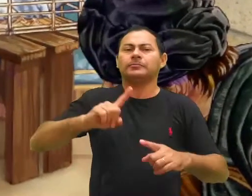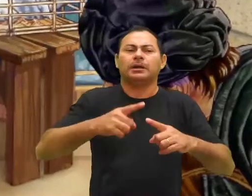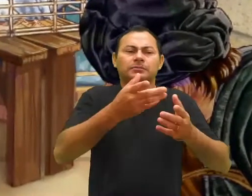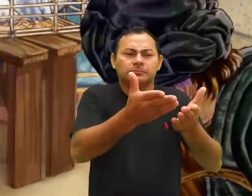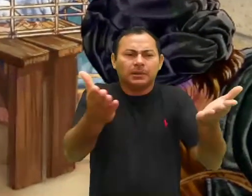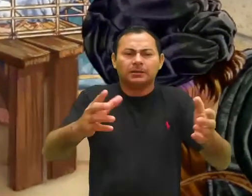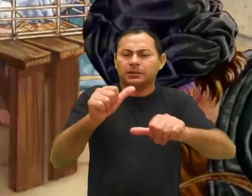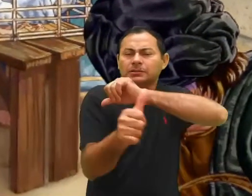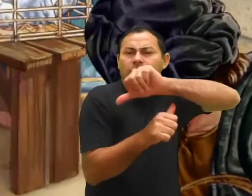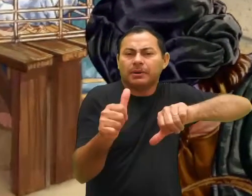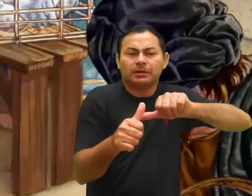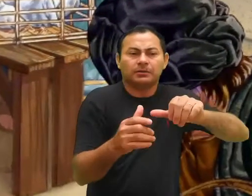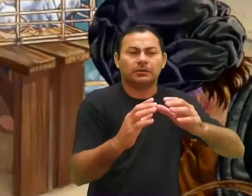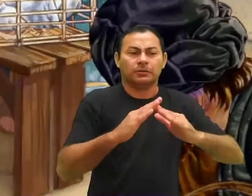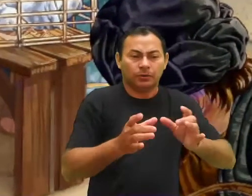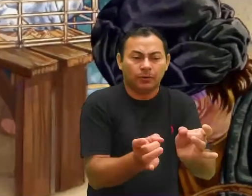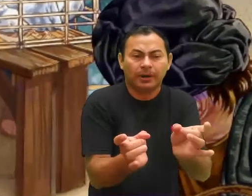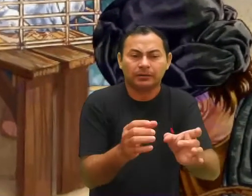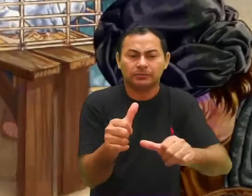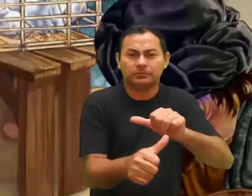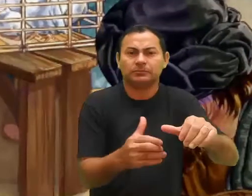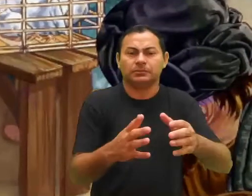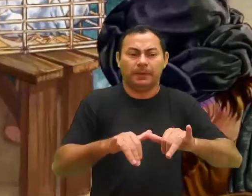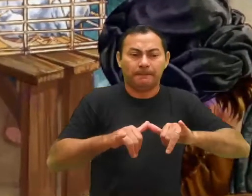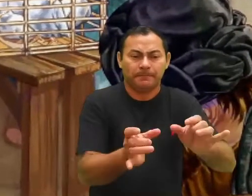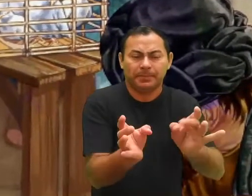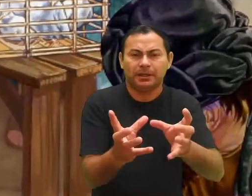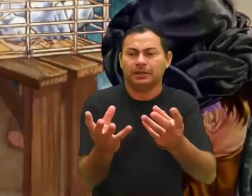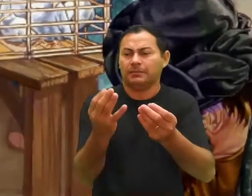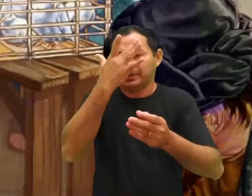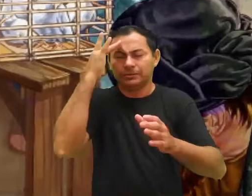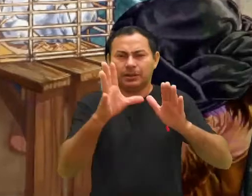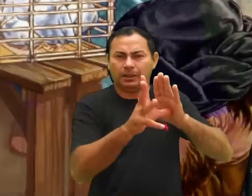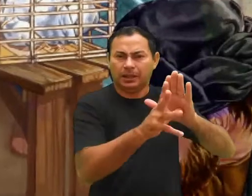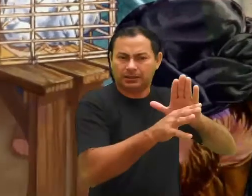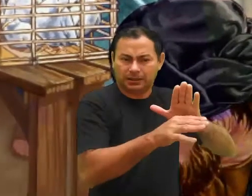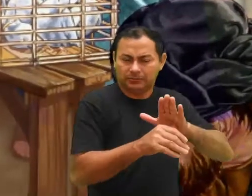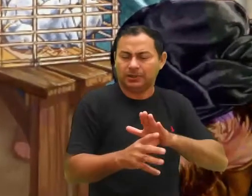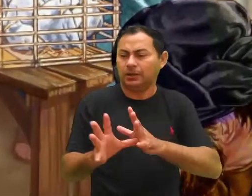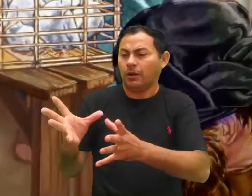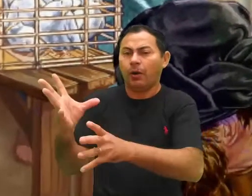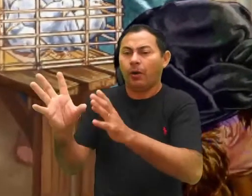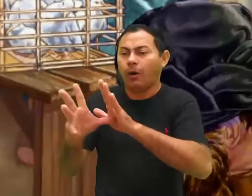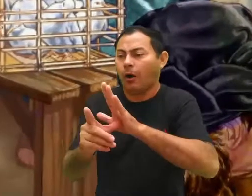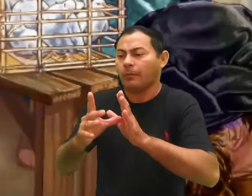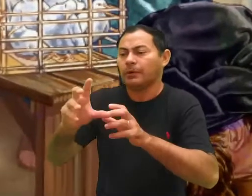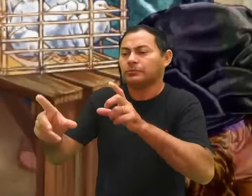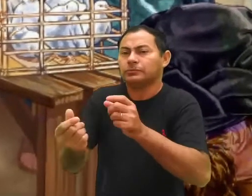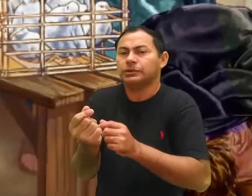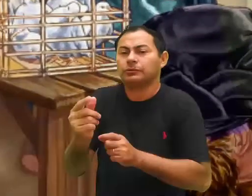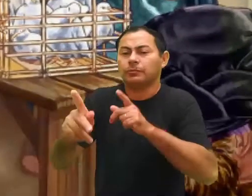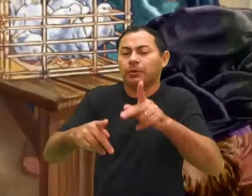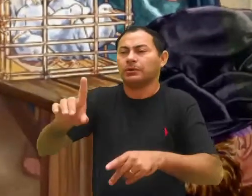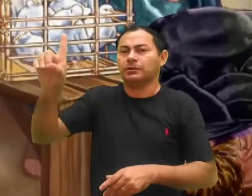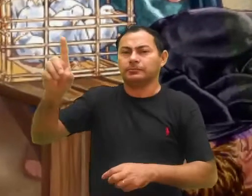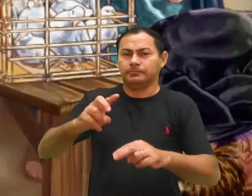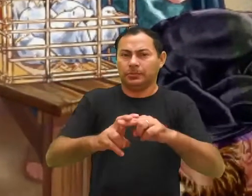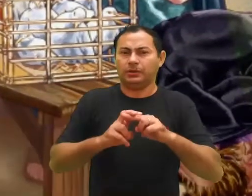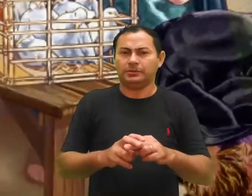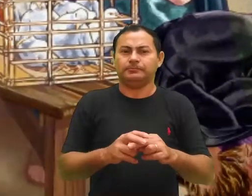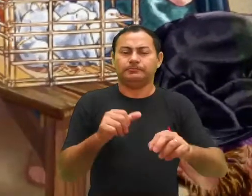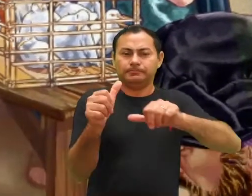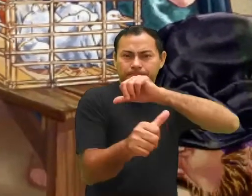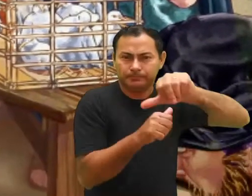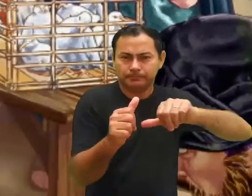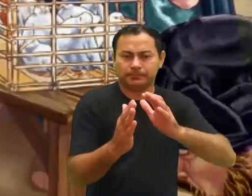meu Pai, mas em que vocês a transformaram? Vocês a transformaram num mercado cheio de ladrões, que arrancam o dinheiro do povo de